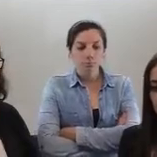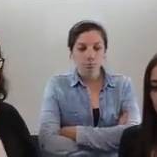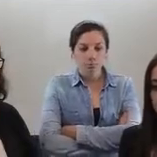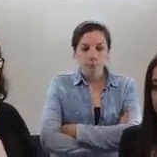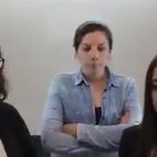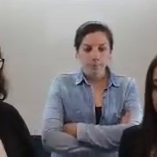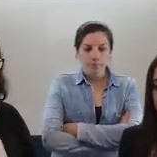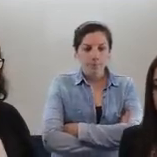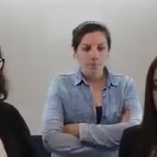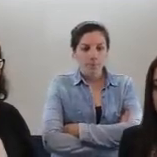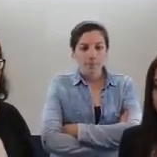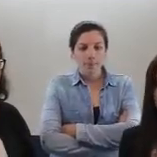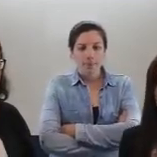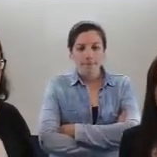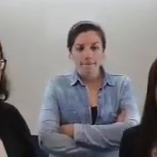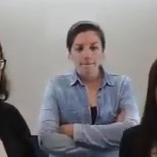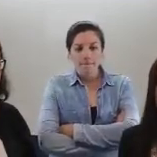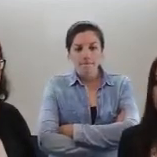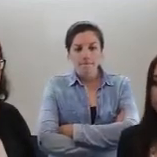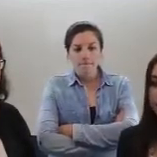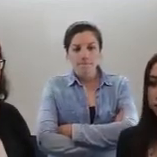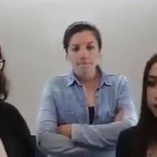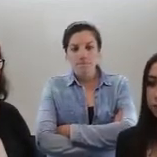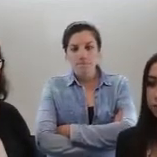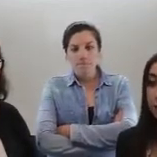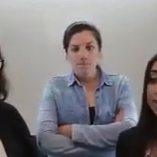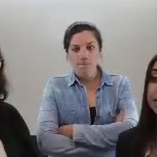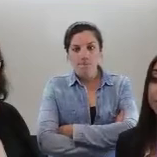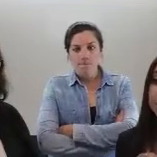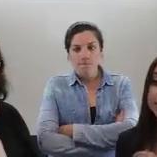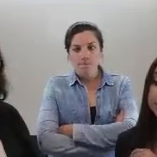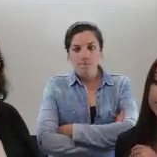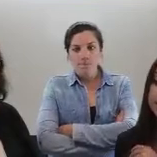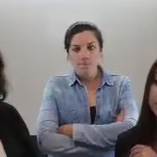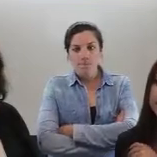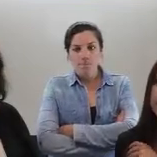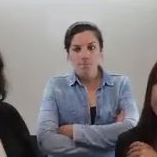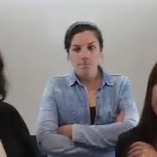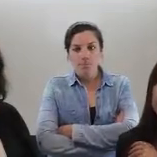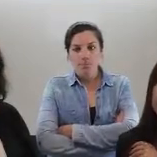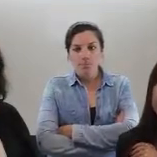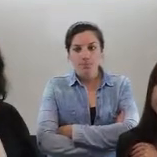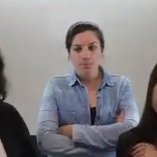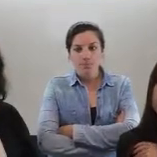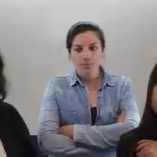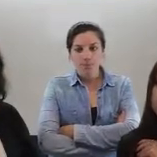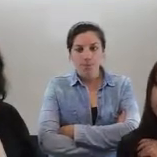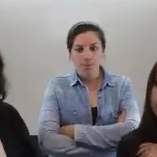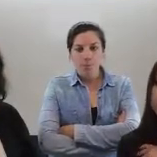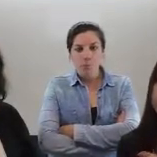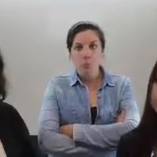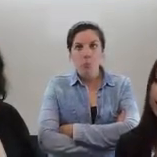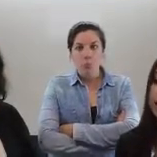assunto, autor, série, editora. Tem os tipos, a unidade de informação, que a gente tem a Setorial de